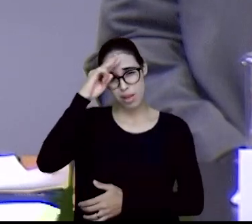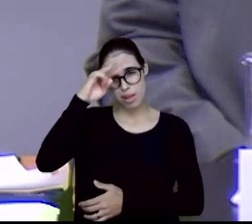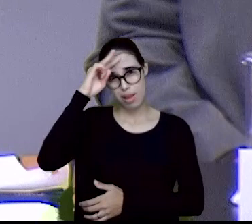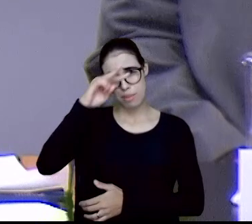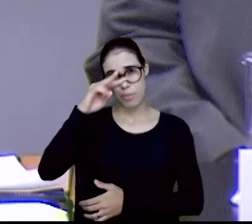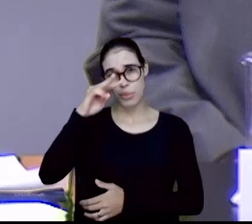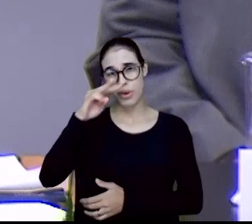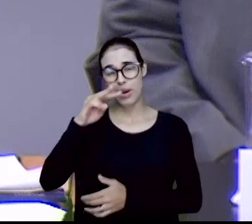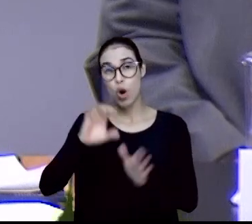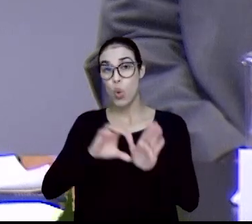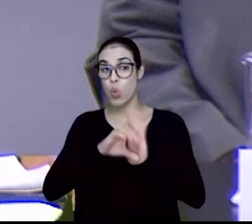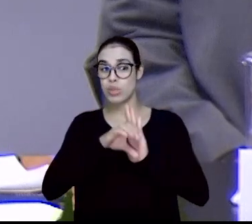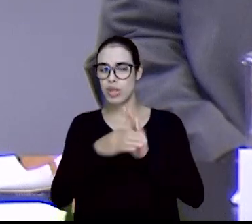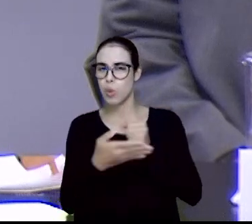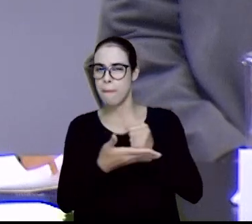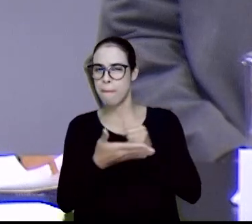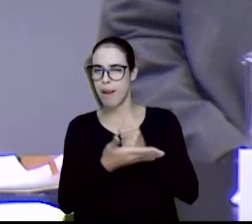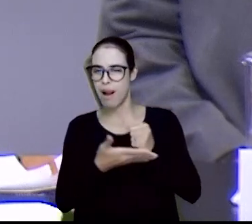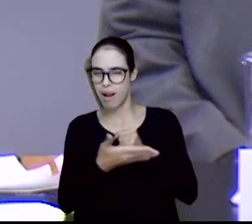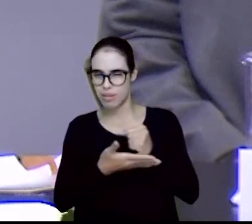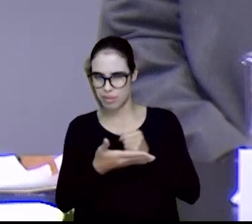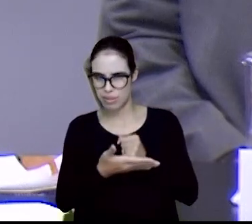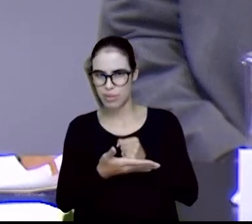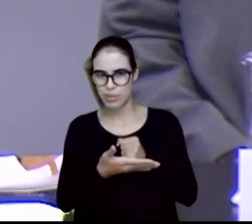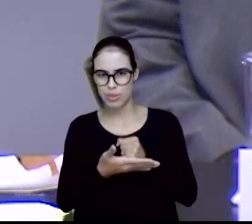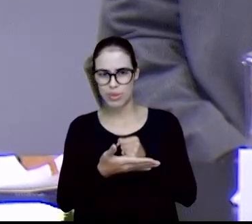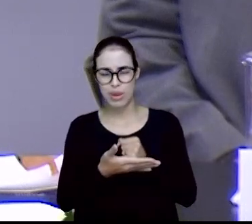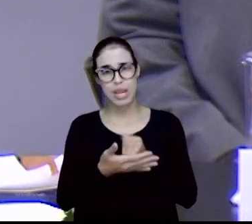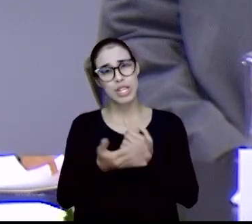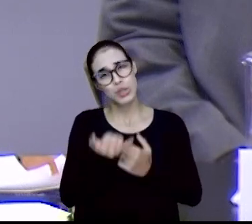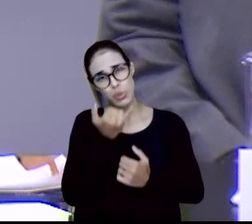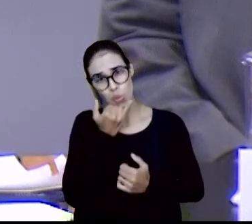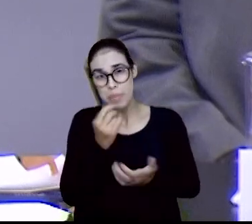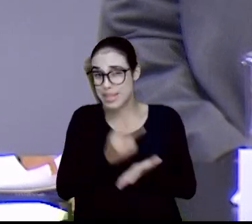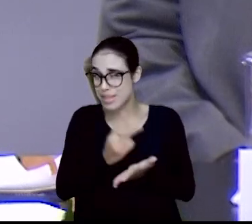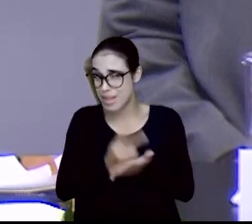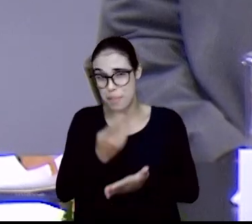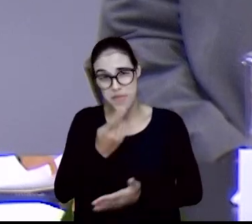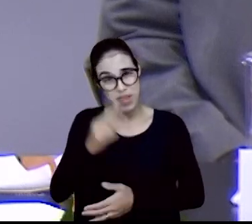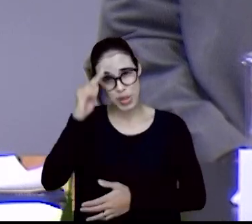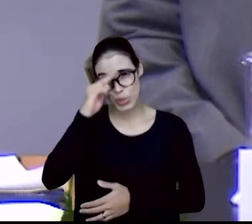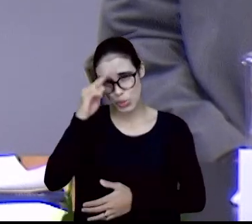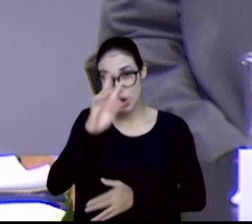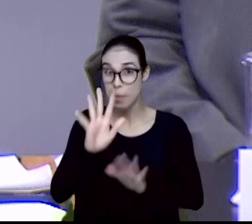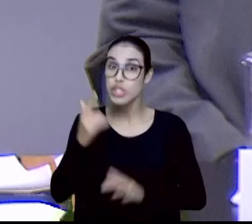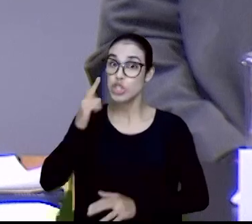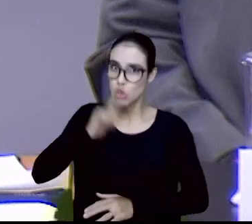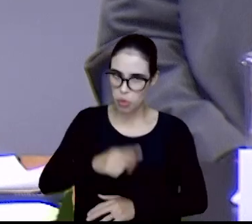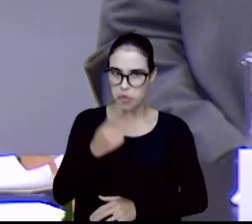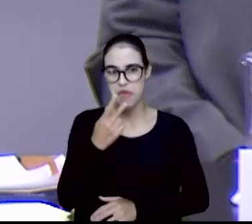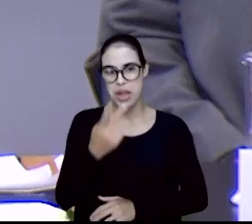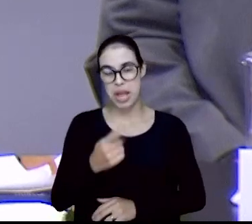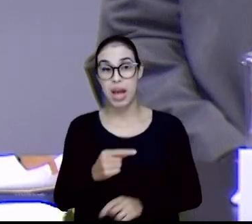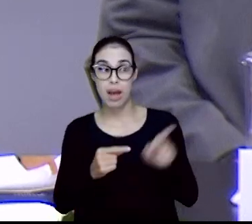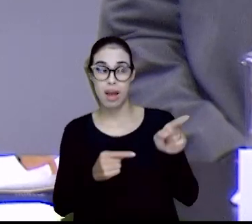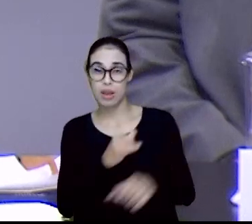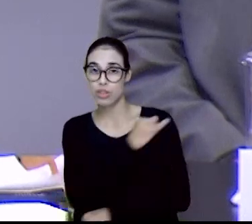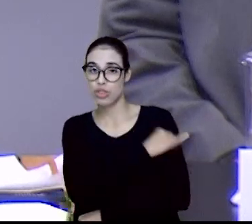básicos, que eu gosto de contar, e se alguém já tiver me ouvido, peço desculpas, havia uma Câmara no Rio de Janeiro,